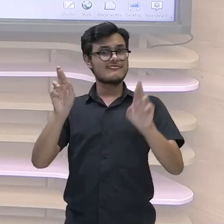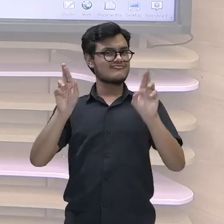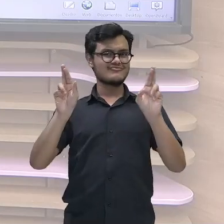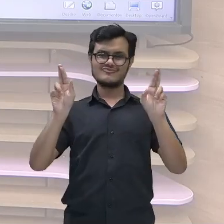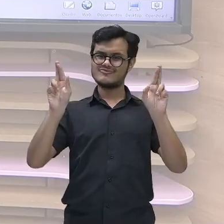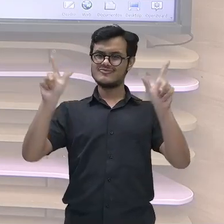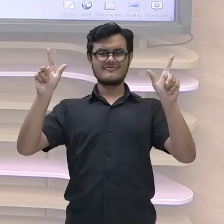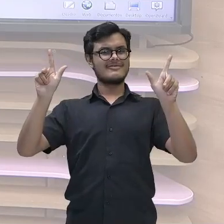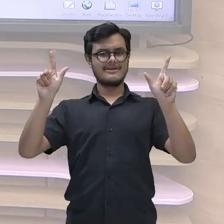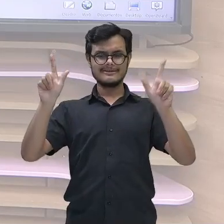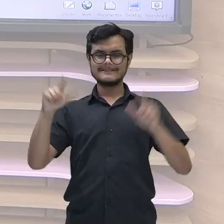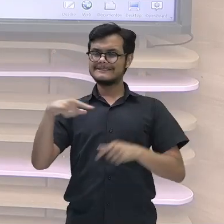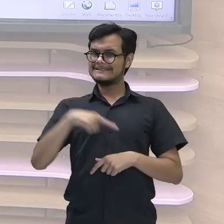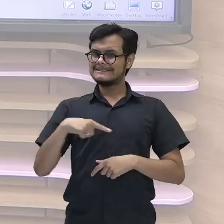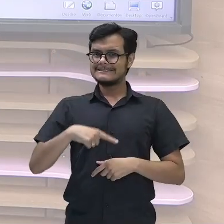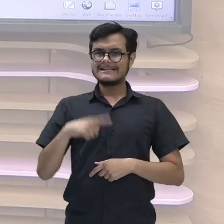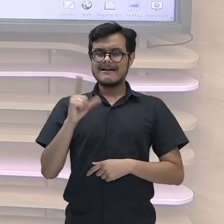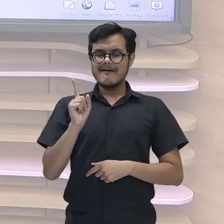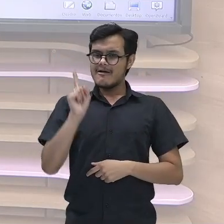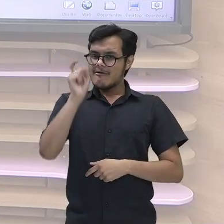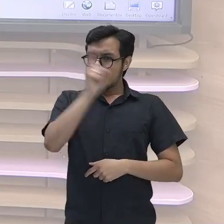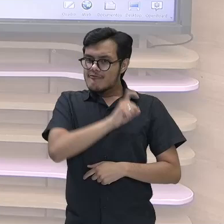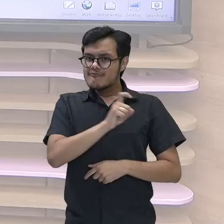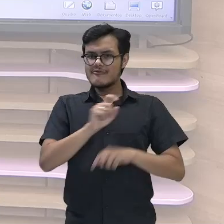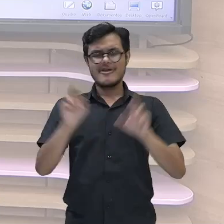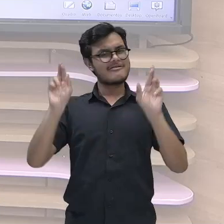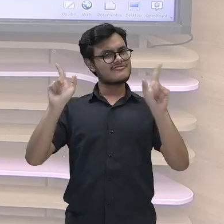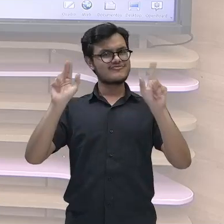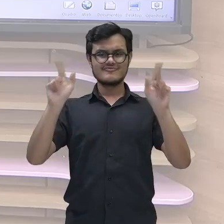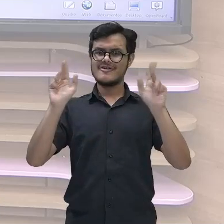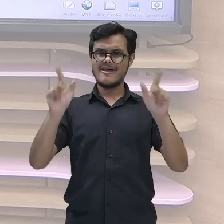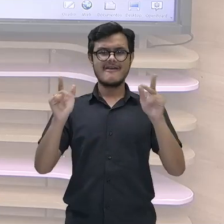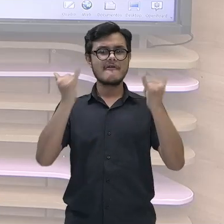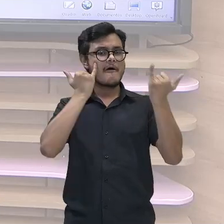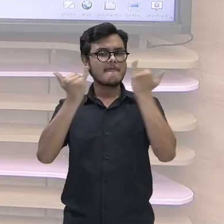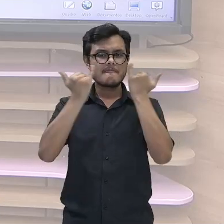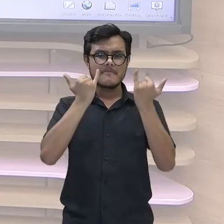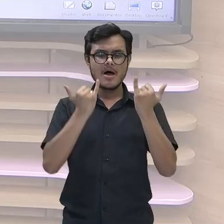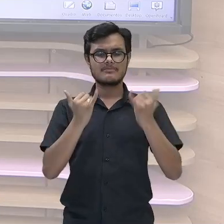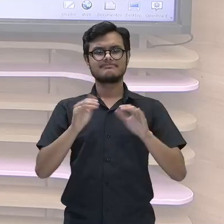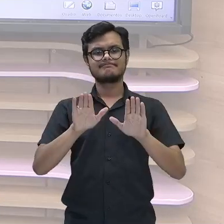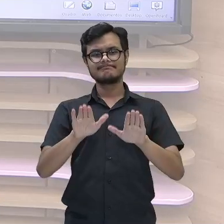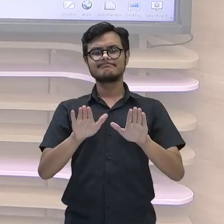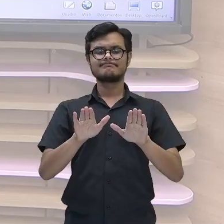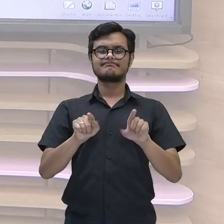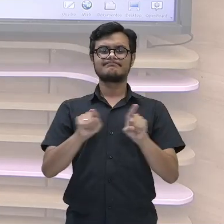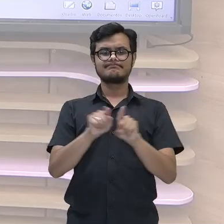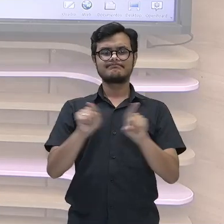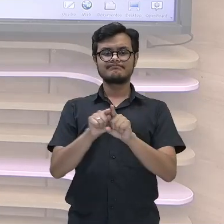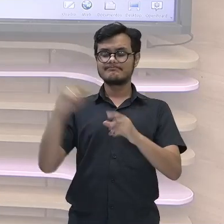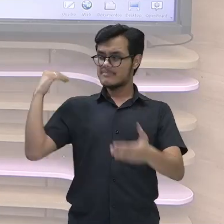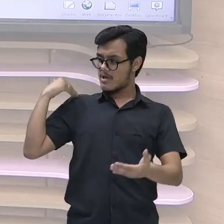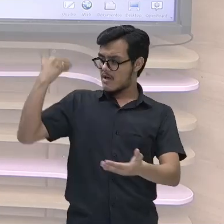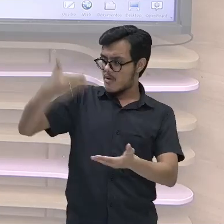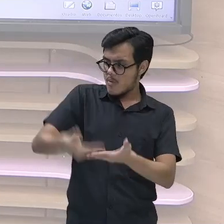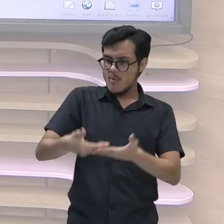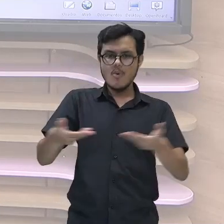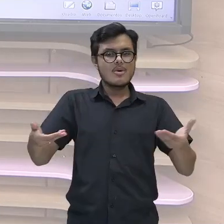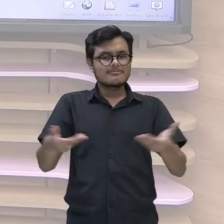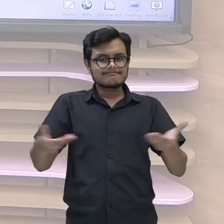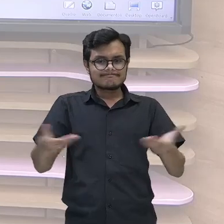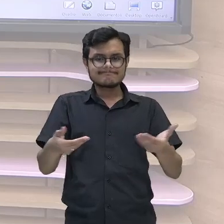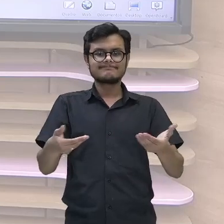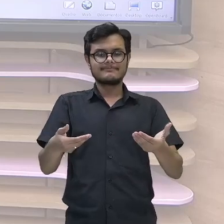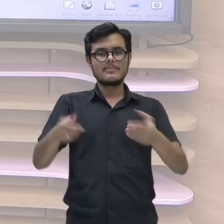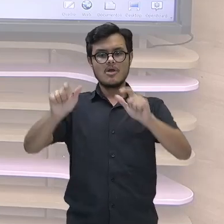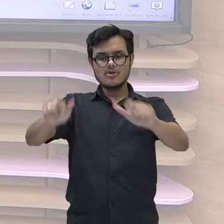consegue perceber ali diversas diferenças, informações, até mesmo com relação à questão da regionalização, né? Que